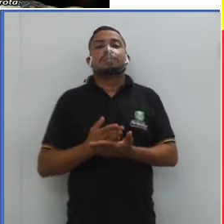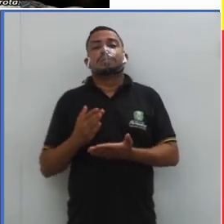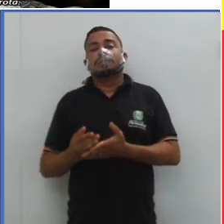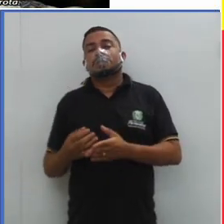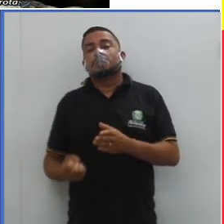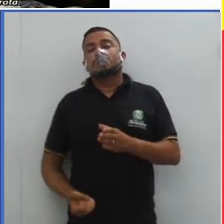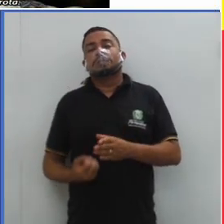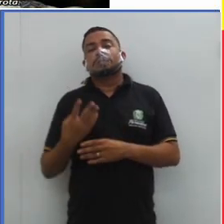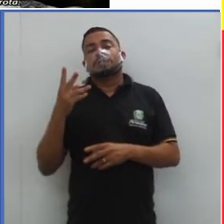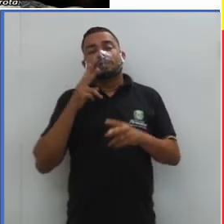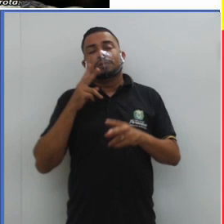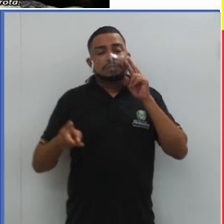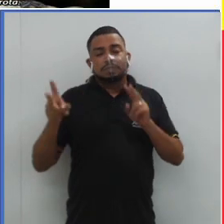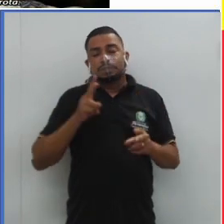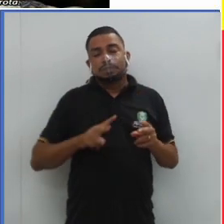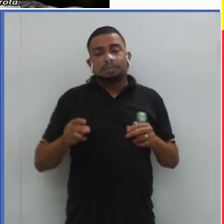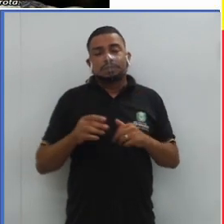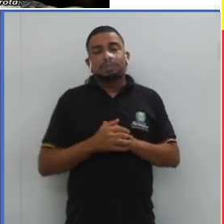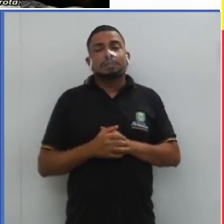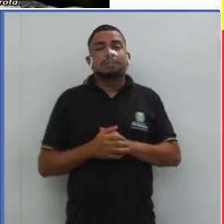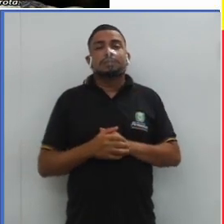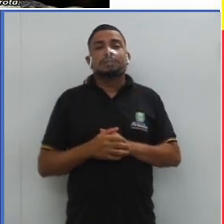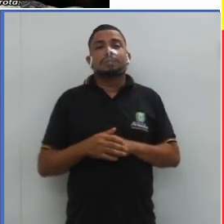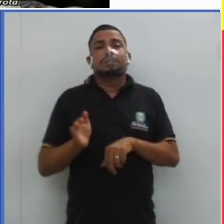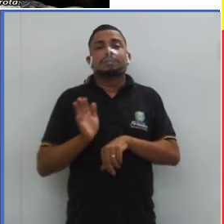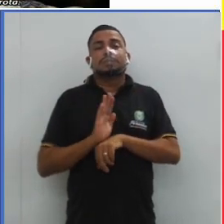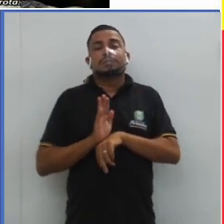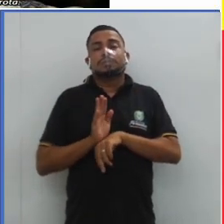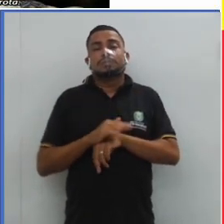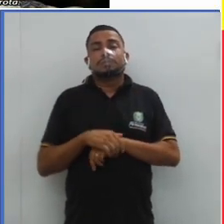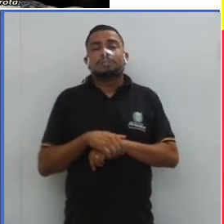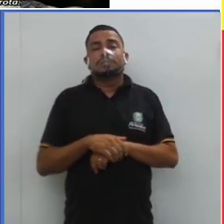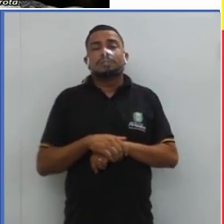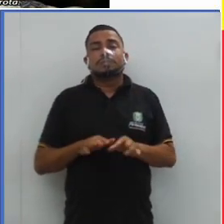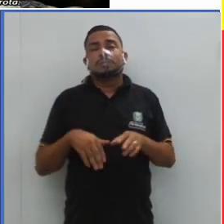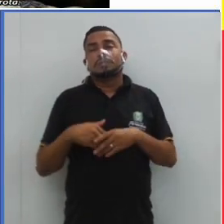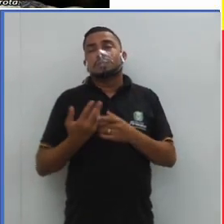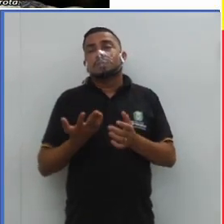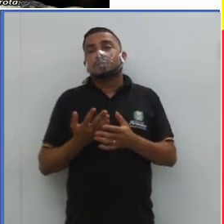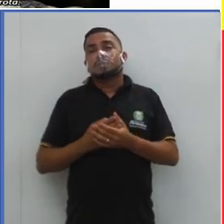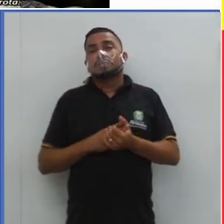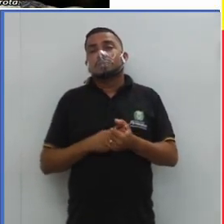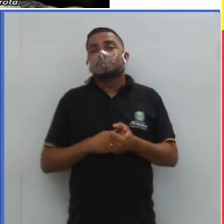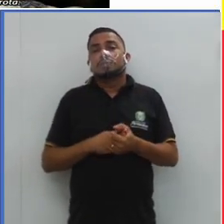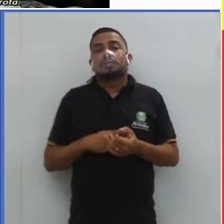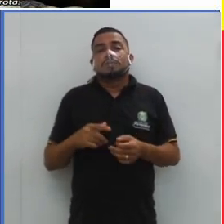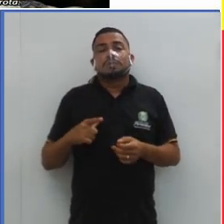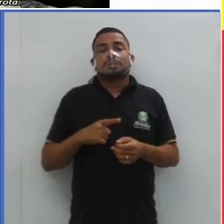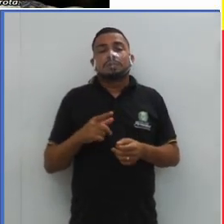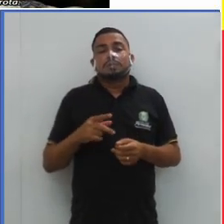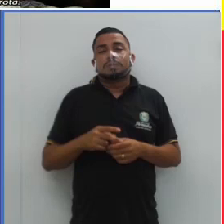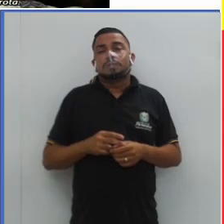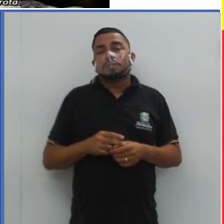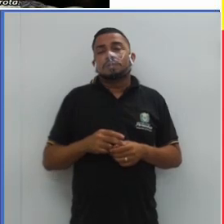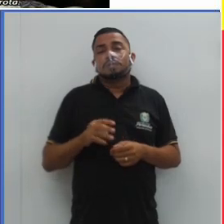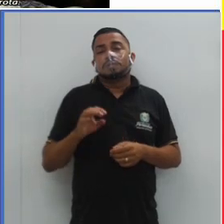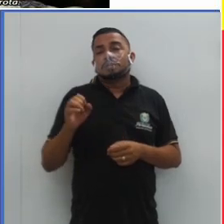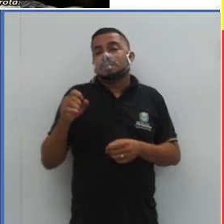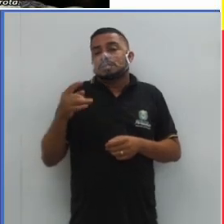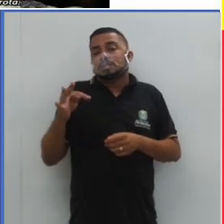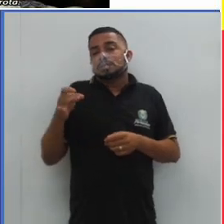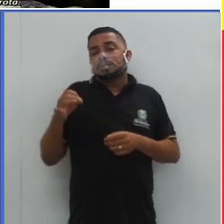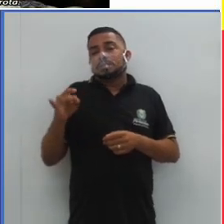parte fundamental para elaborar visualmente as cenas e as ações do filme. Então, quando o roteiro fica pronto, é a vez também